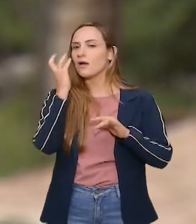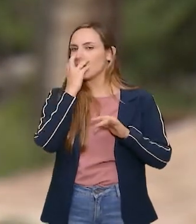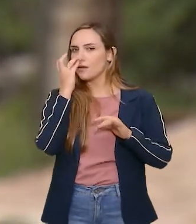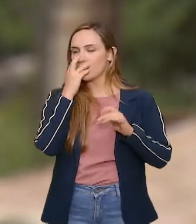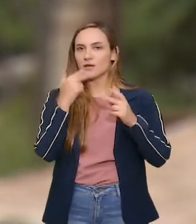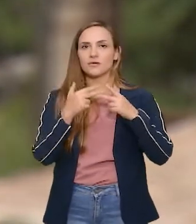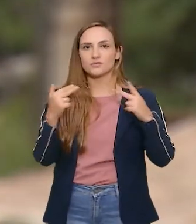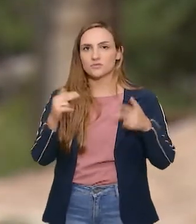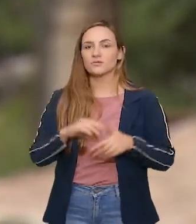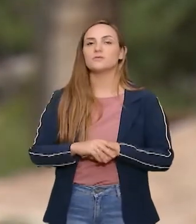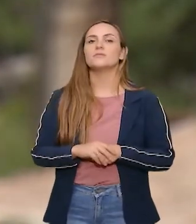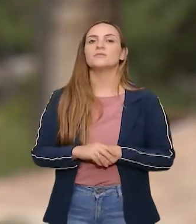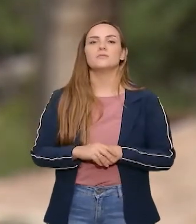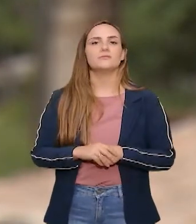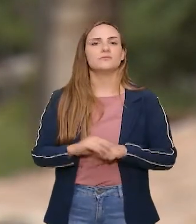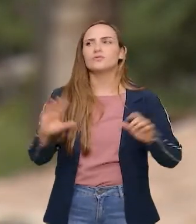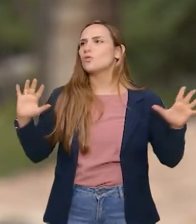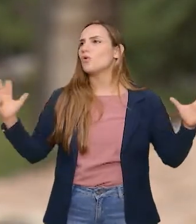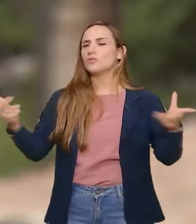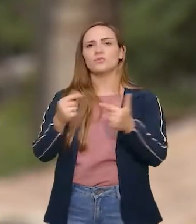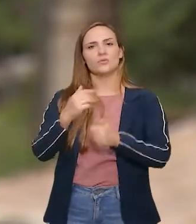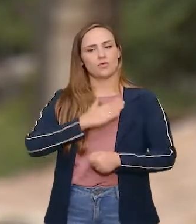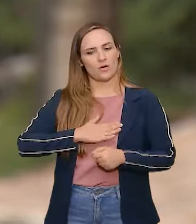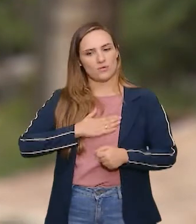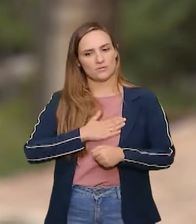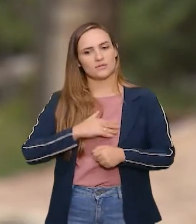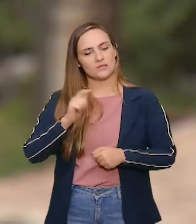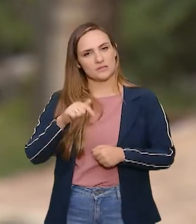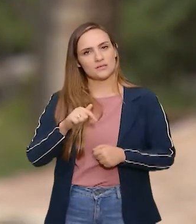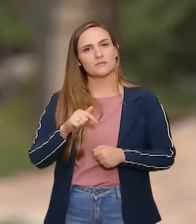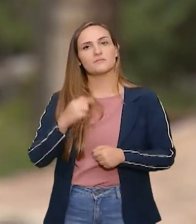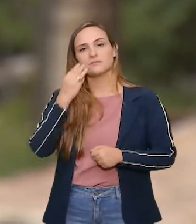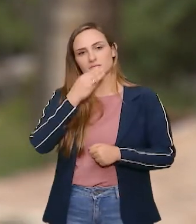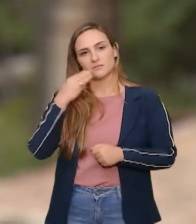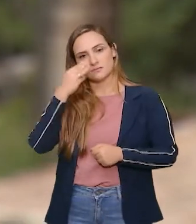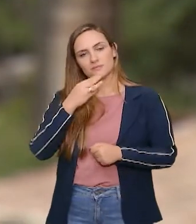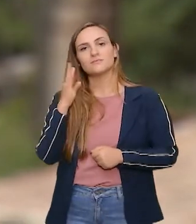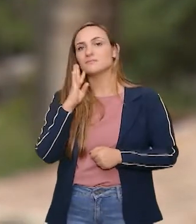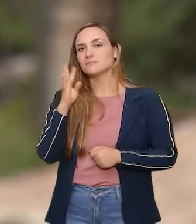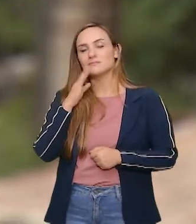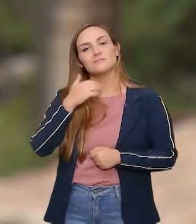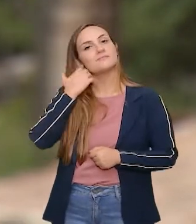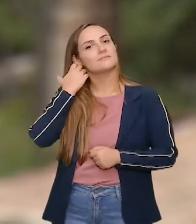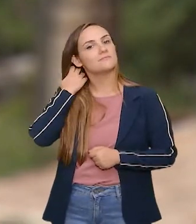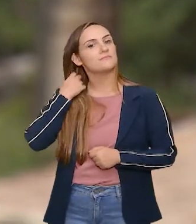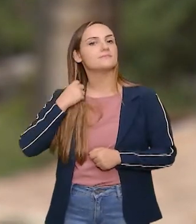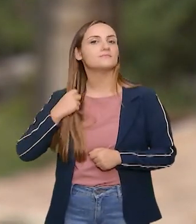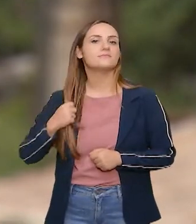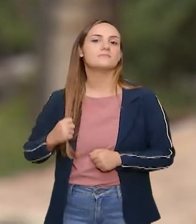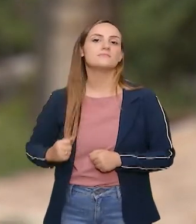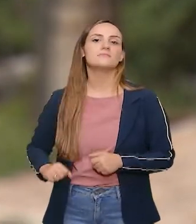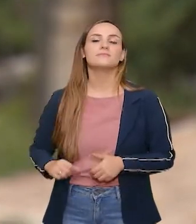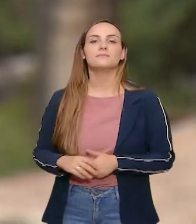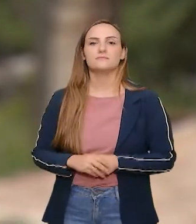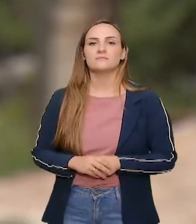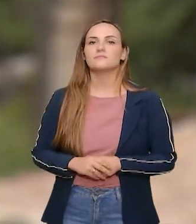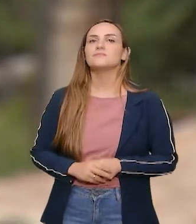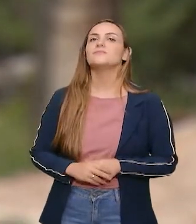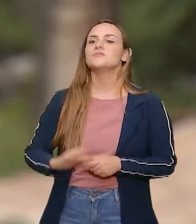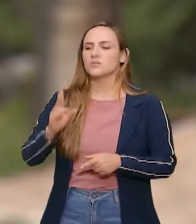aí. Agora ele está muito lá na quadra 2, entendeu? Mas todo mundo gosta muito dele, porque realmente ele é muito dócil, um cachorrinho muito meigo. E o